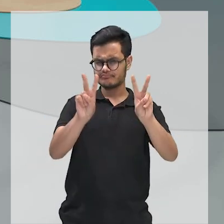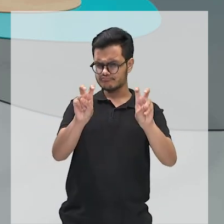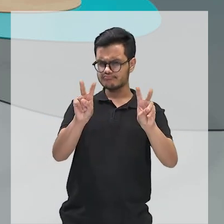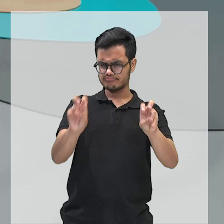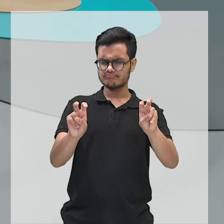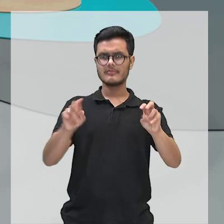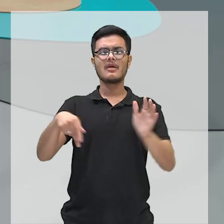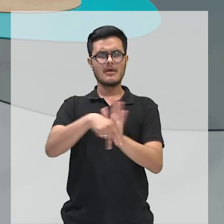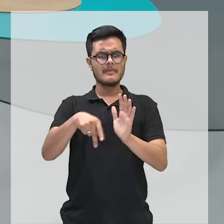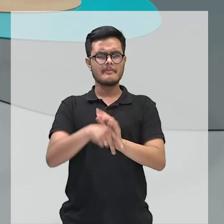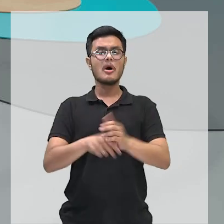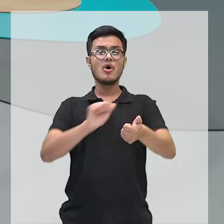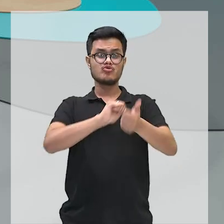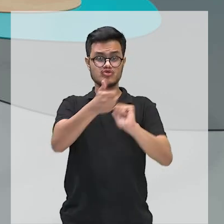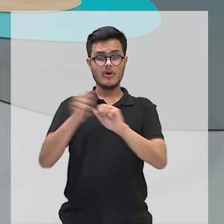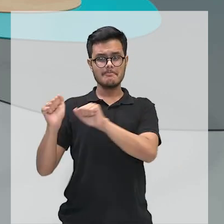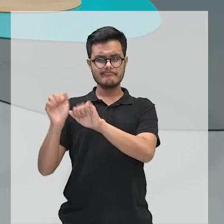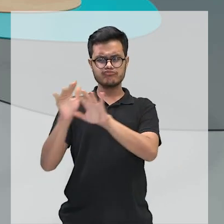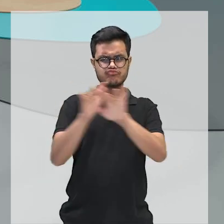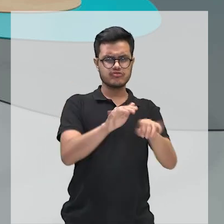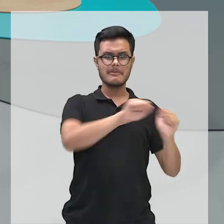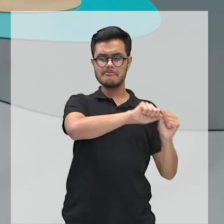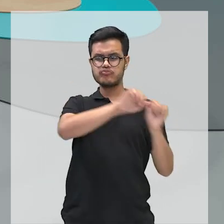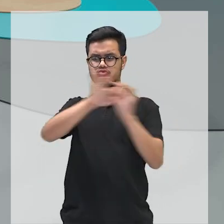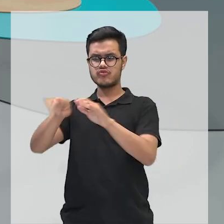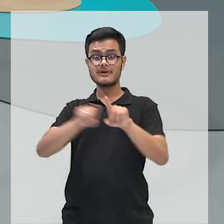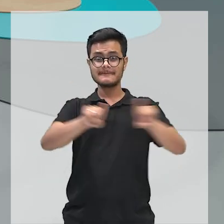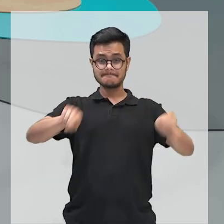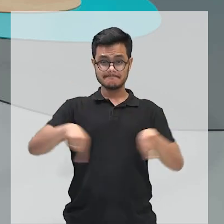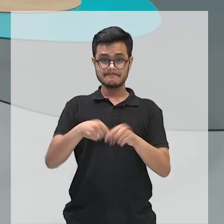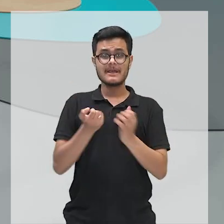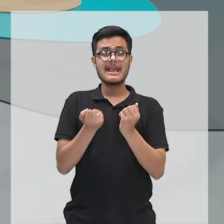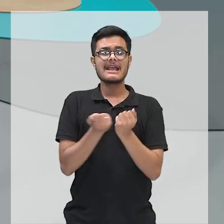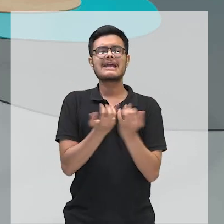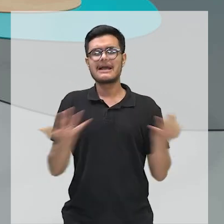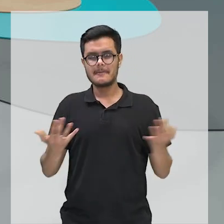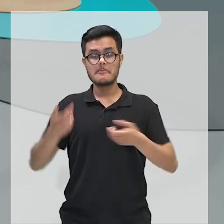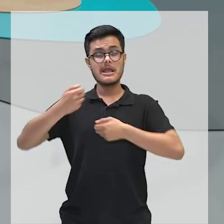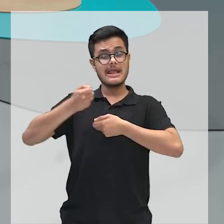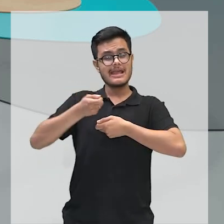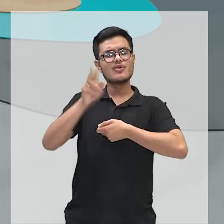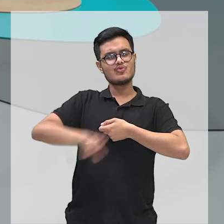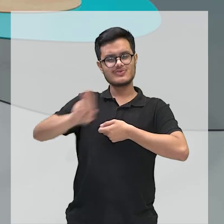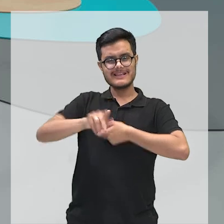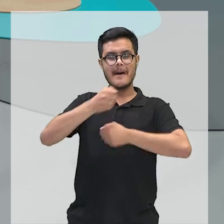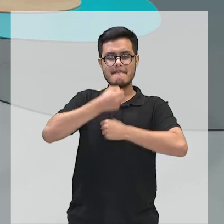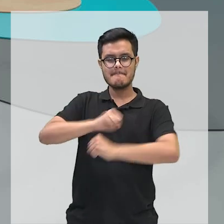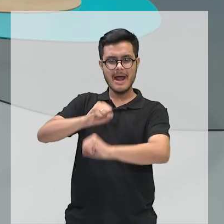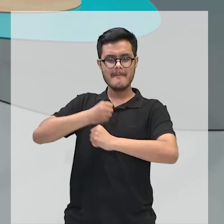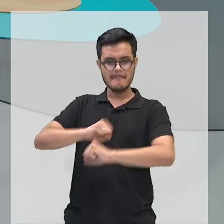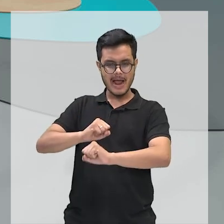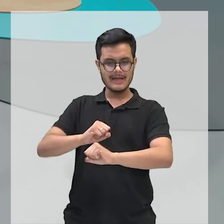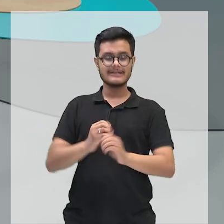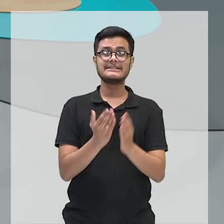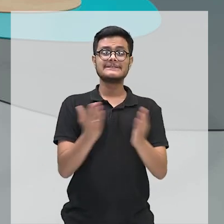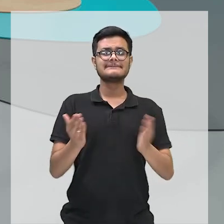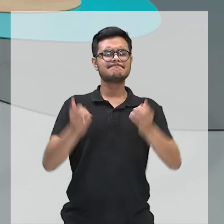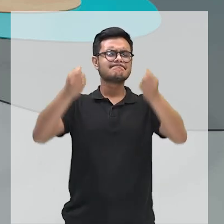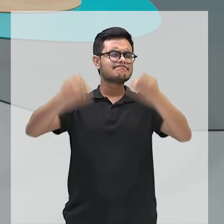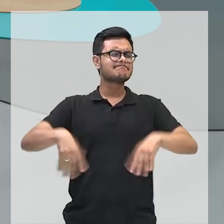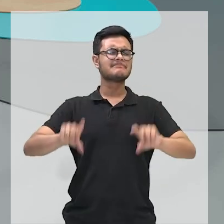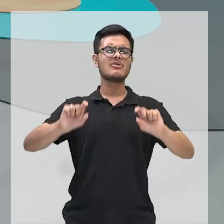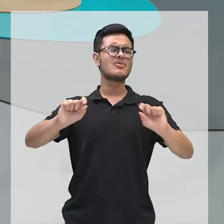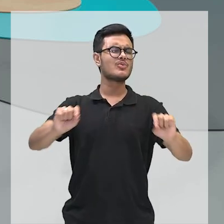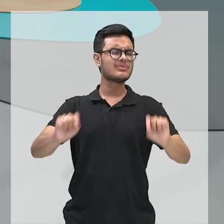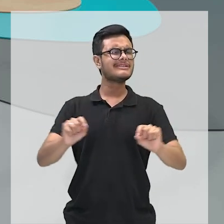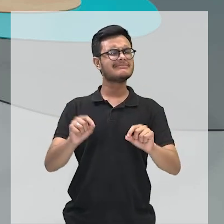conhecimento é esportes de invasão e esportes de campo e taco. Então, antes nós vamos iniciar aqui pela definição. O que